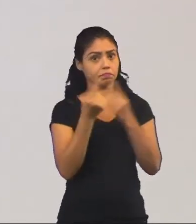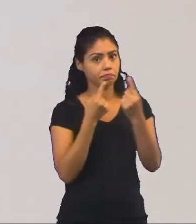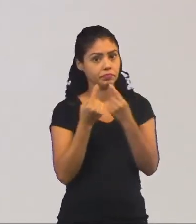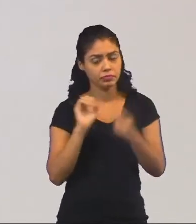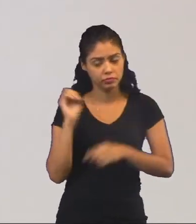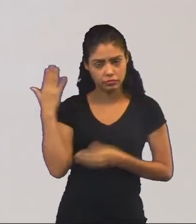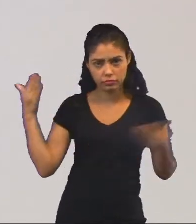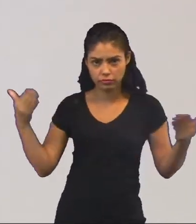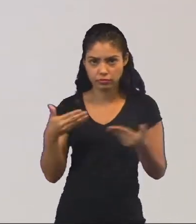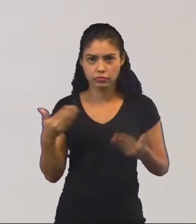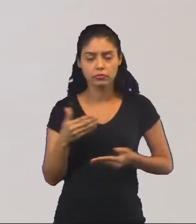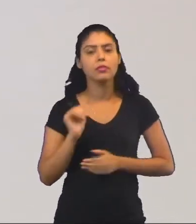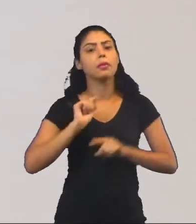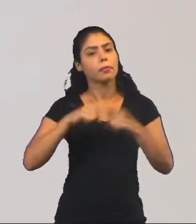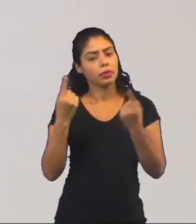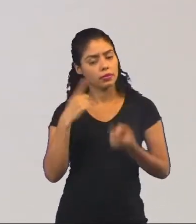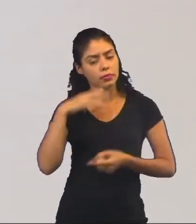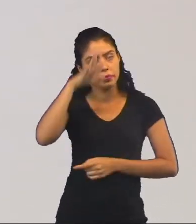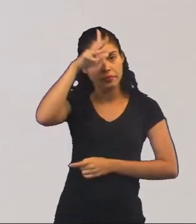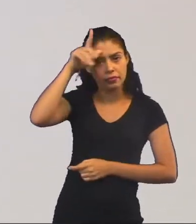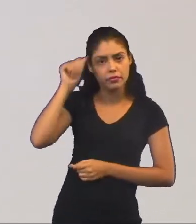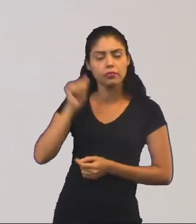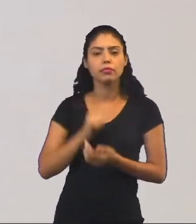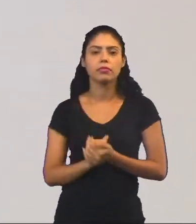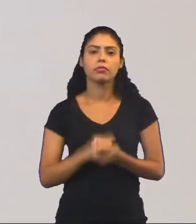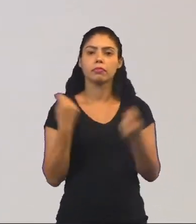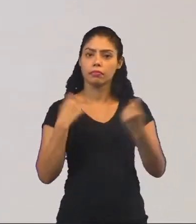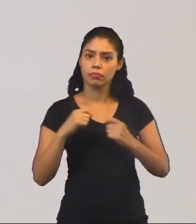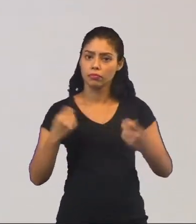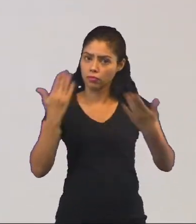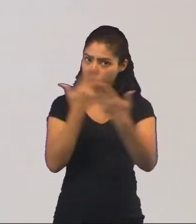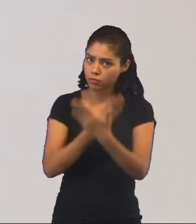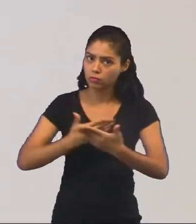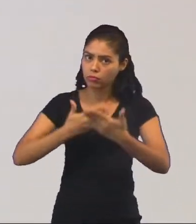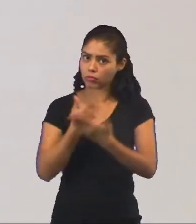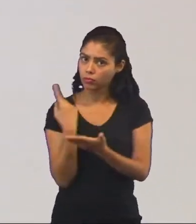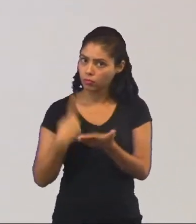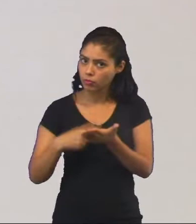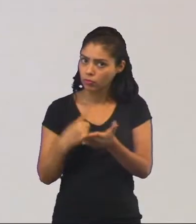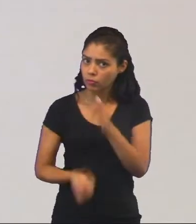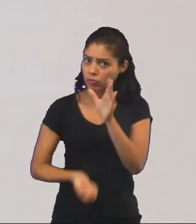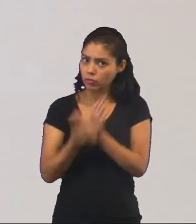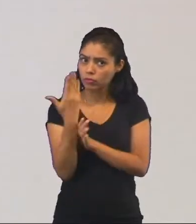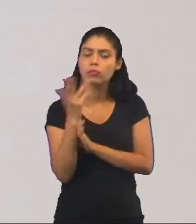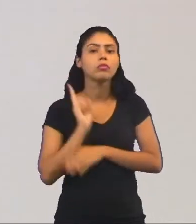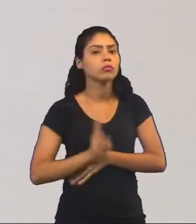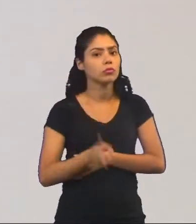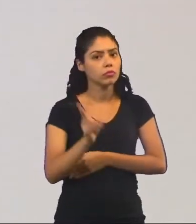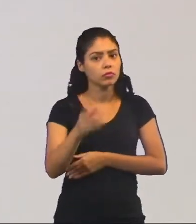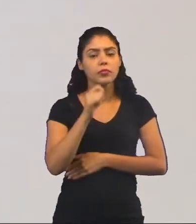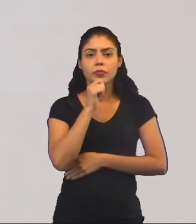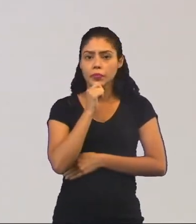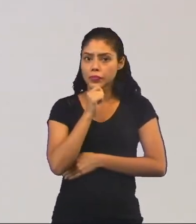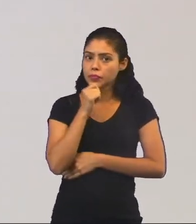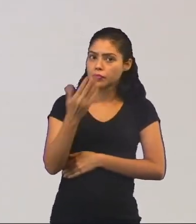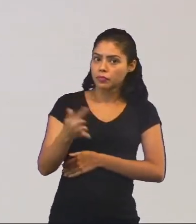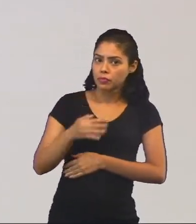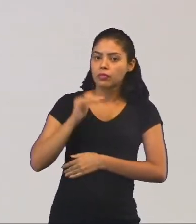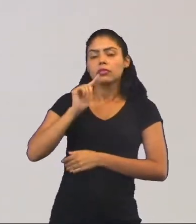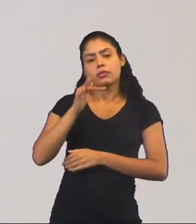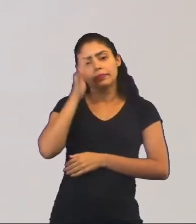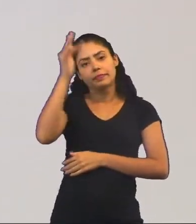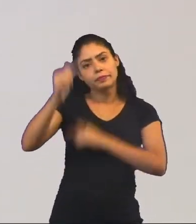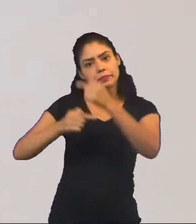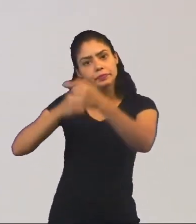não vem ao caso. Nós temos a Amazônia e precisamos criar condições para que ela permaneça aí para as futuras